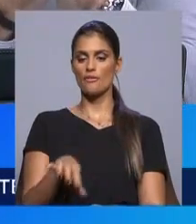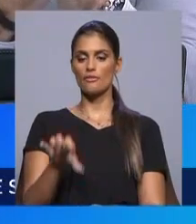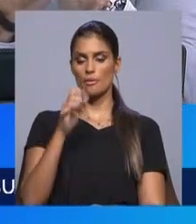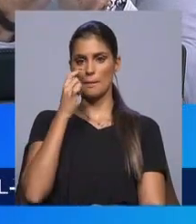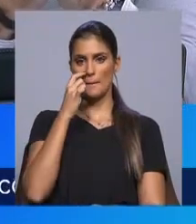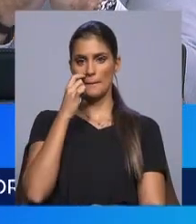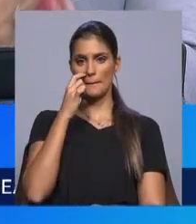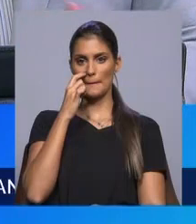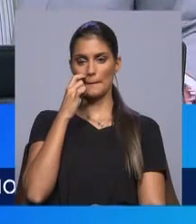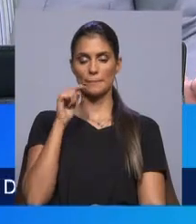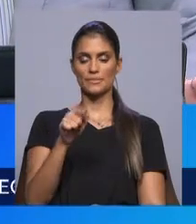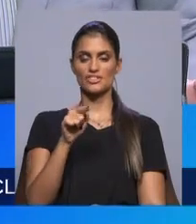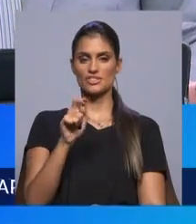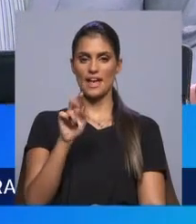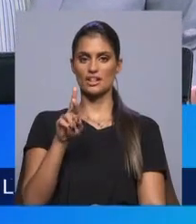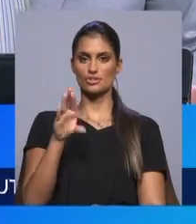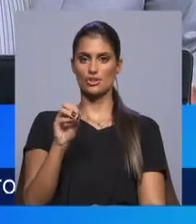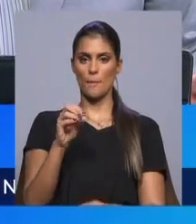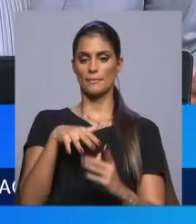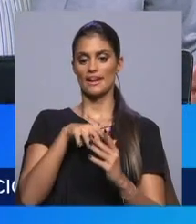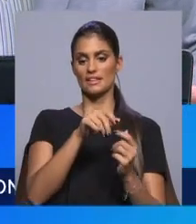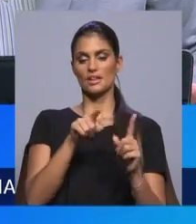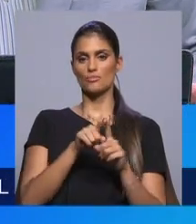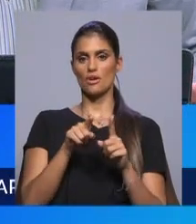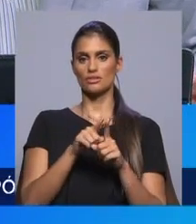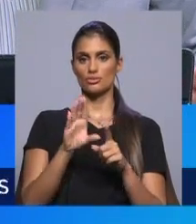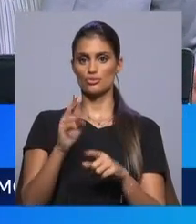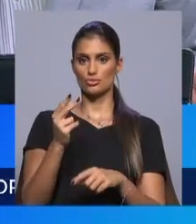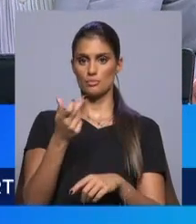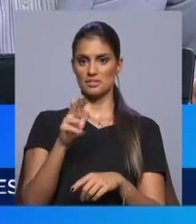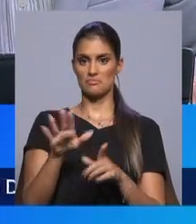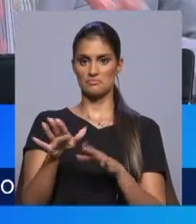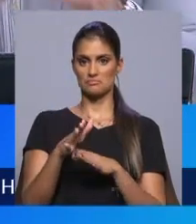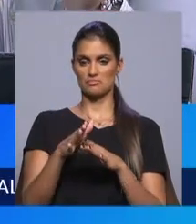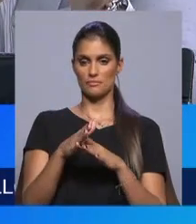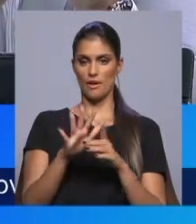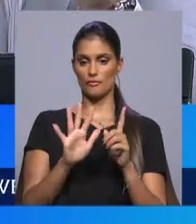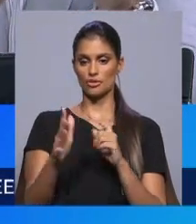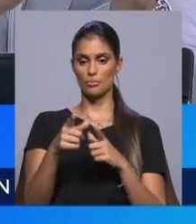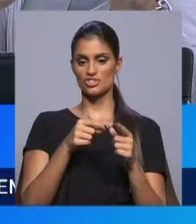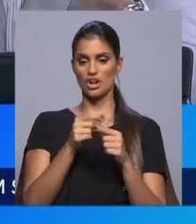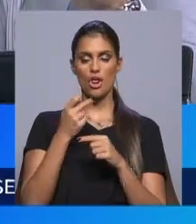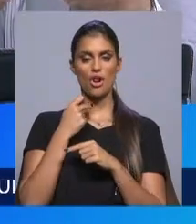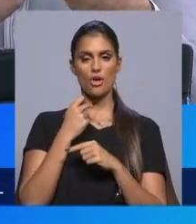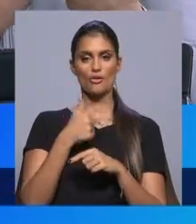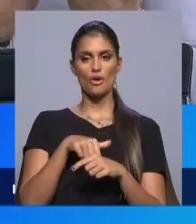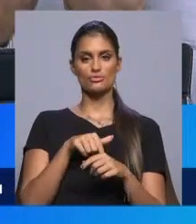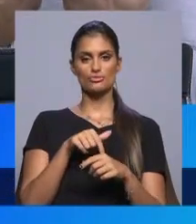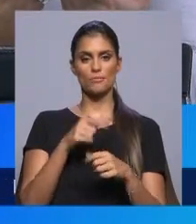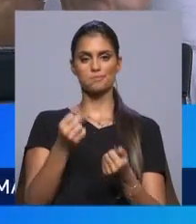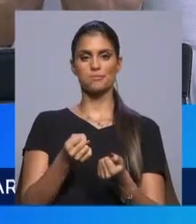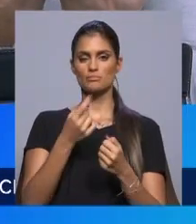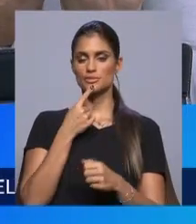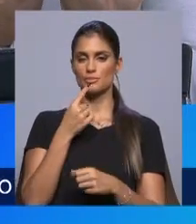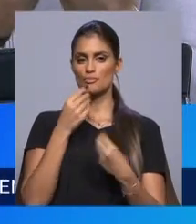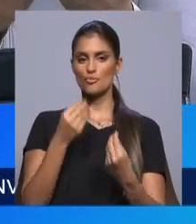exótico deste exoplaneta? Estamos a falar de um exoplaneta do tamanho de Júpiter à volta de uma estrela pequena. Nós não conseguimos